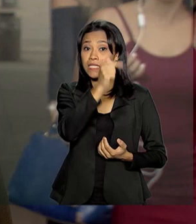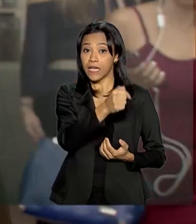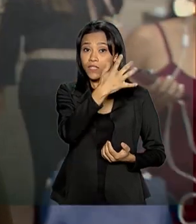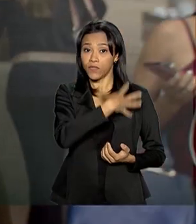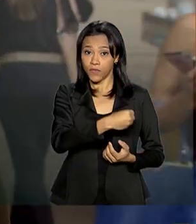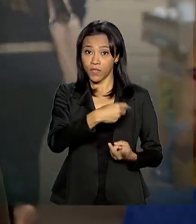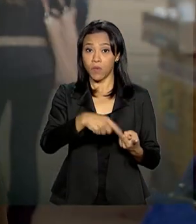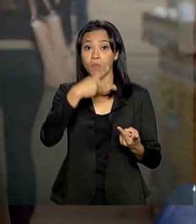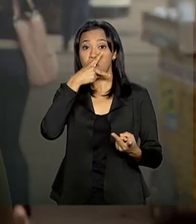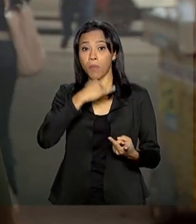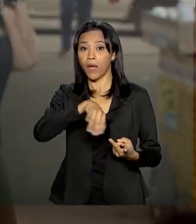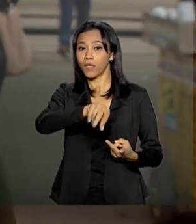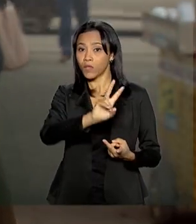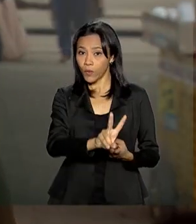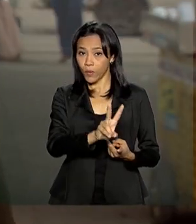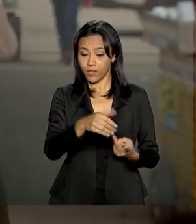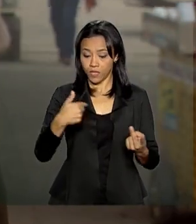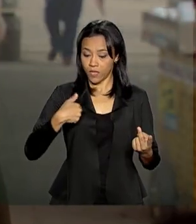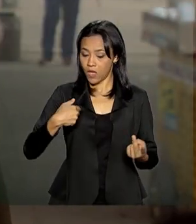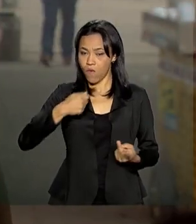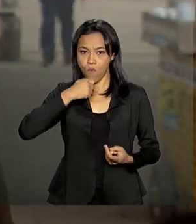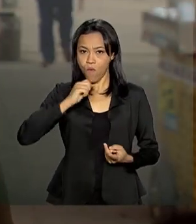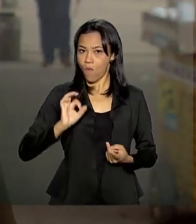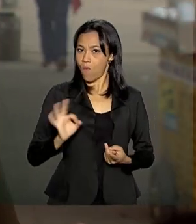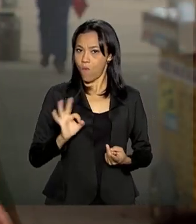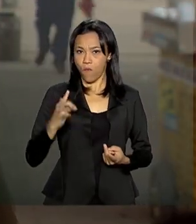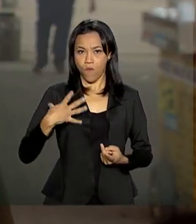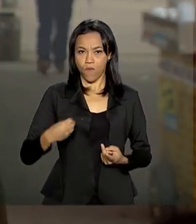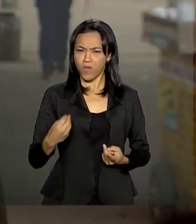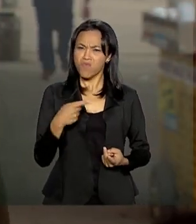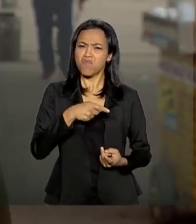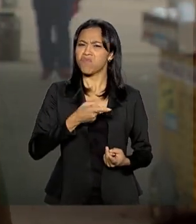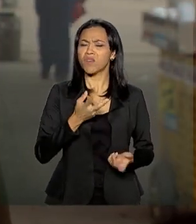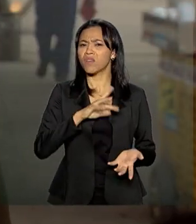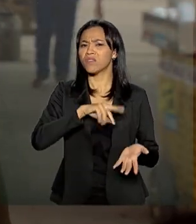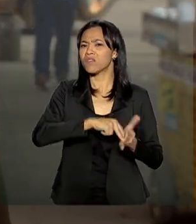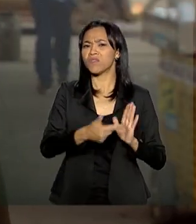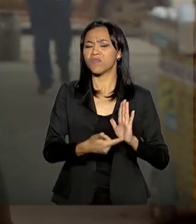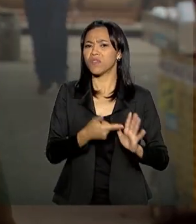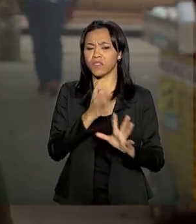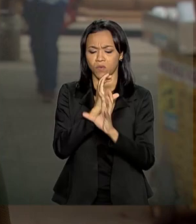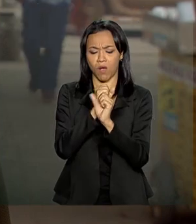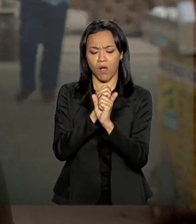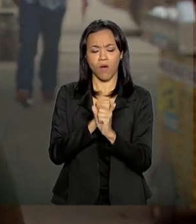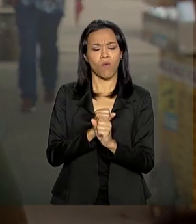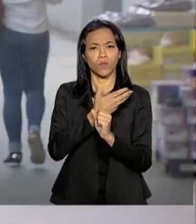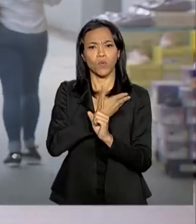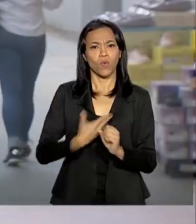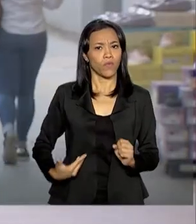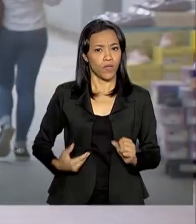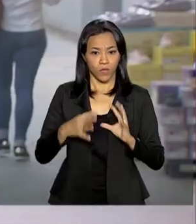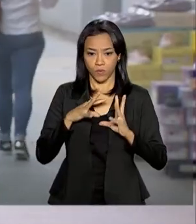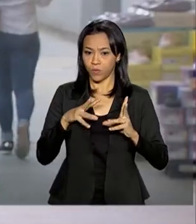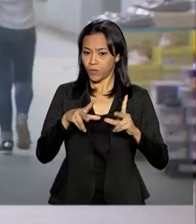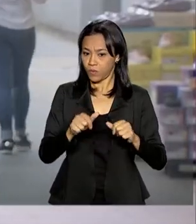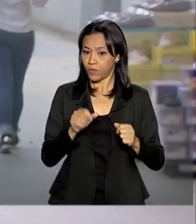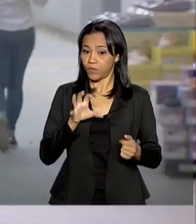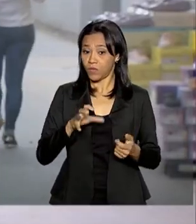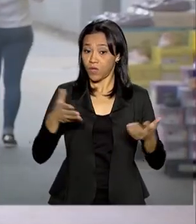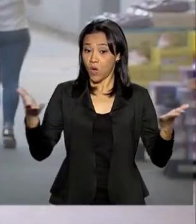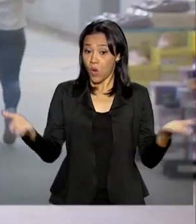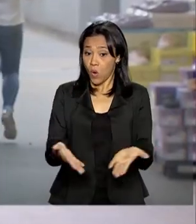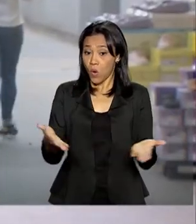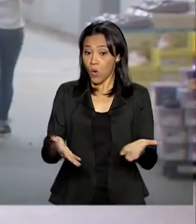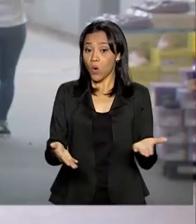meus pais tiveram dois e eu ainda não tenho. E o que isso tem a ver com as contas do governo? Tudo. Hoje em dia,